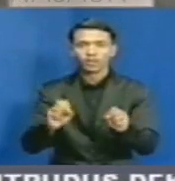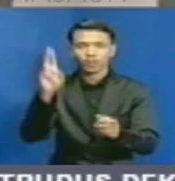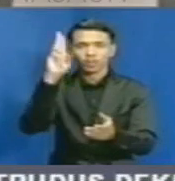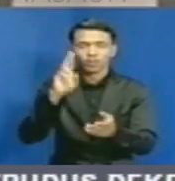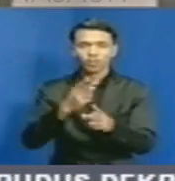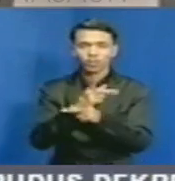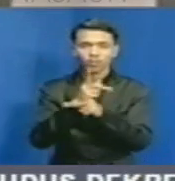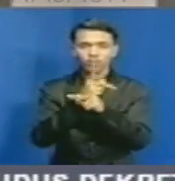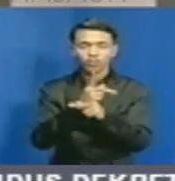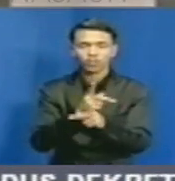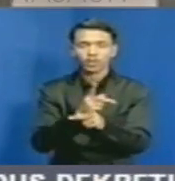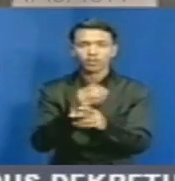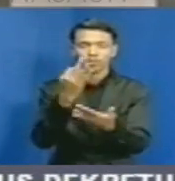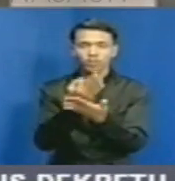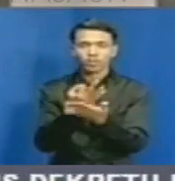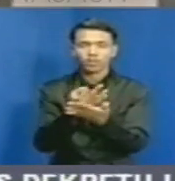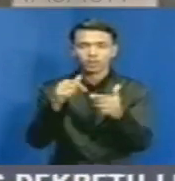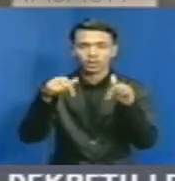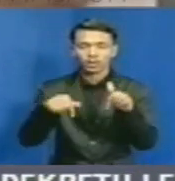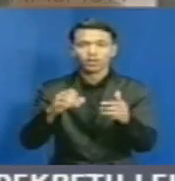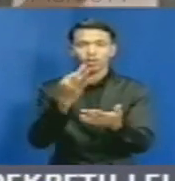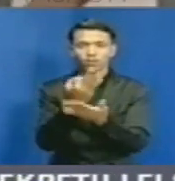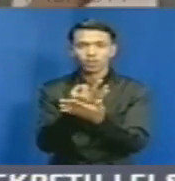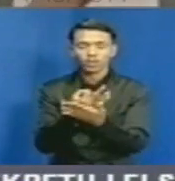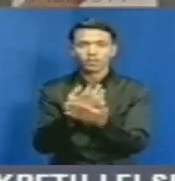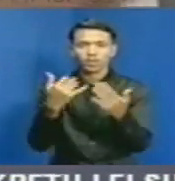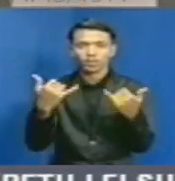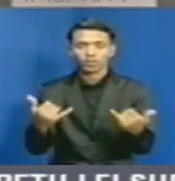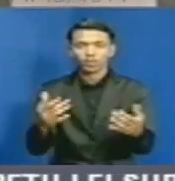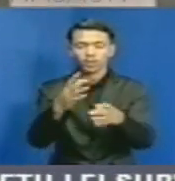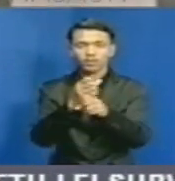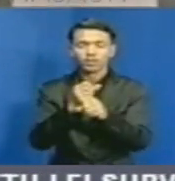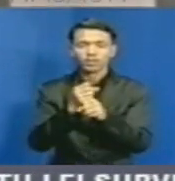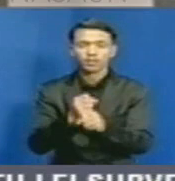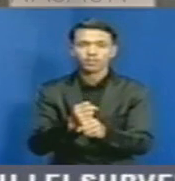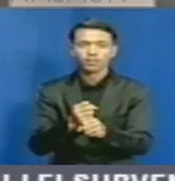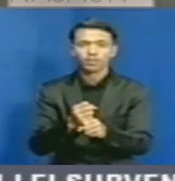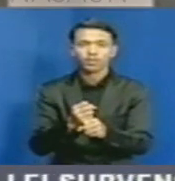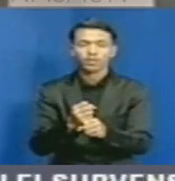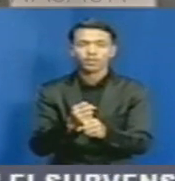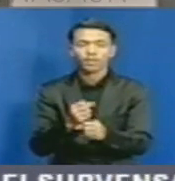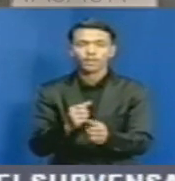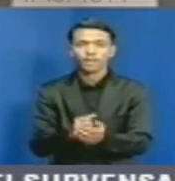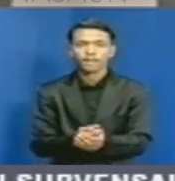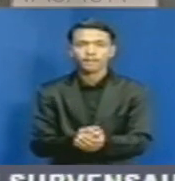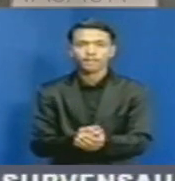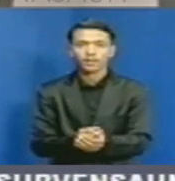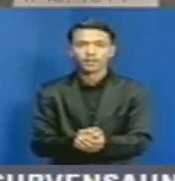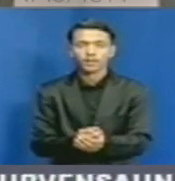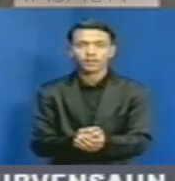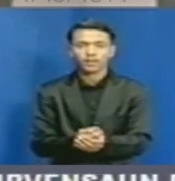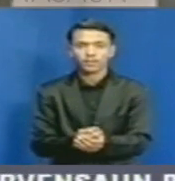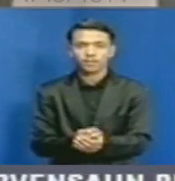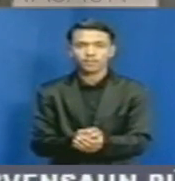orçamento, né? Então, orçamento não é o em fila, orçamento não é, foi impacto para orçamento fora, meu